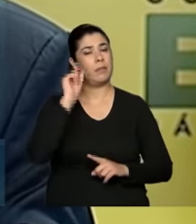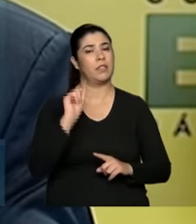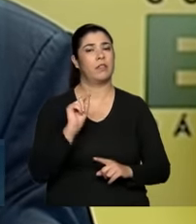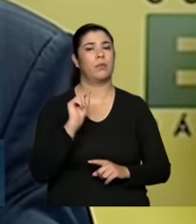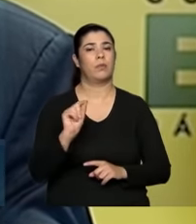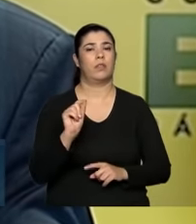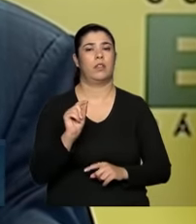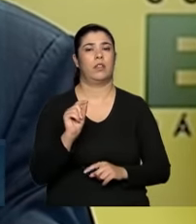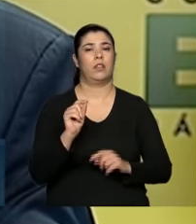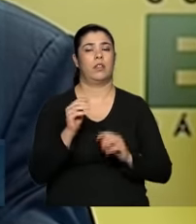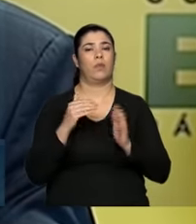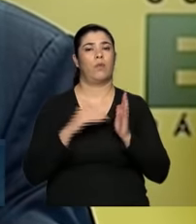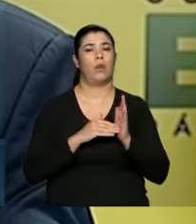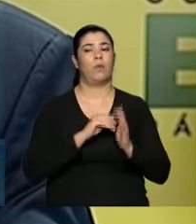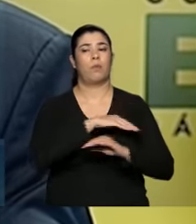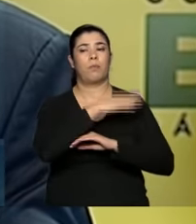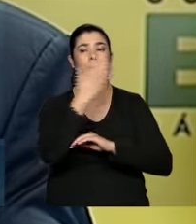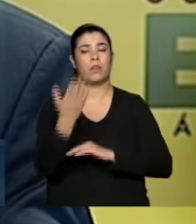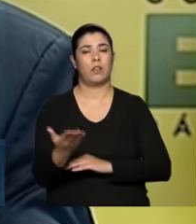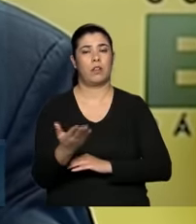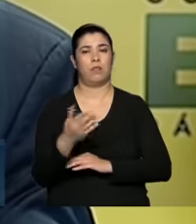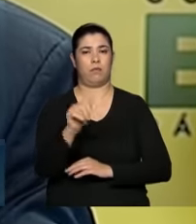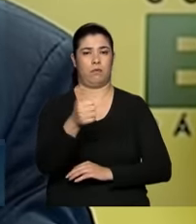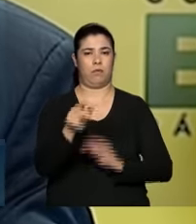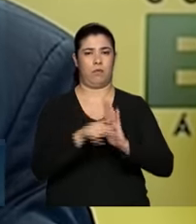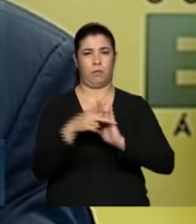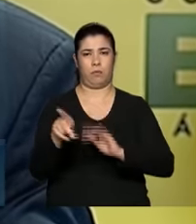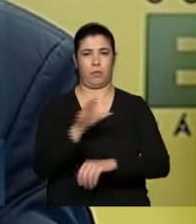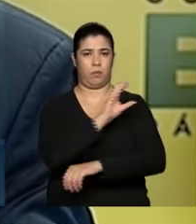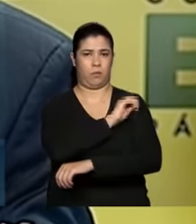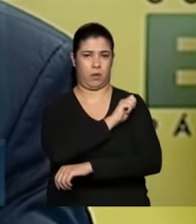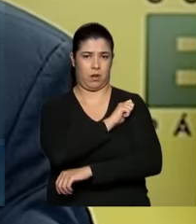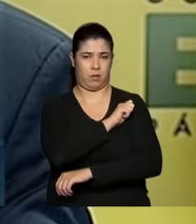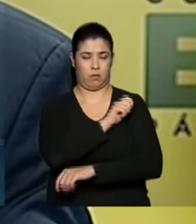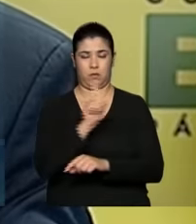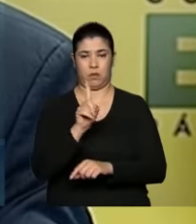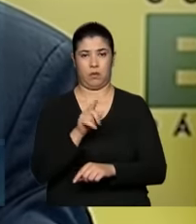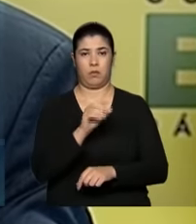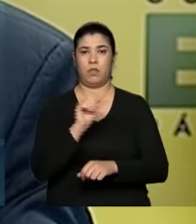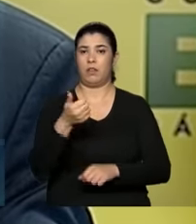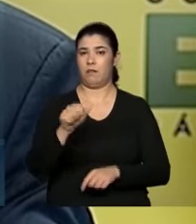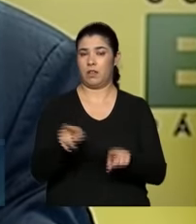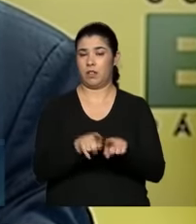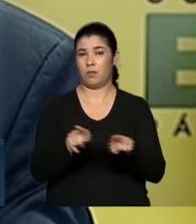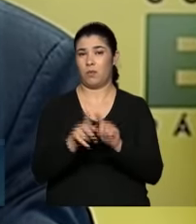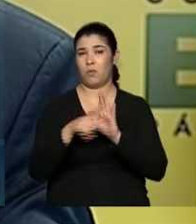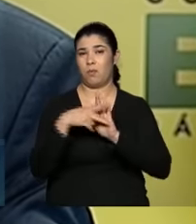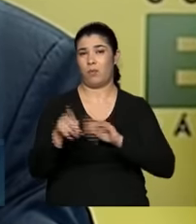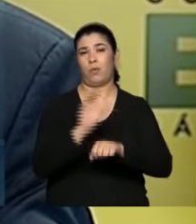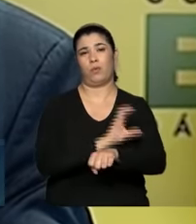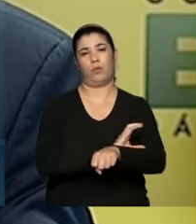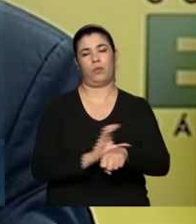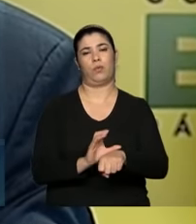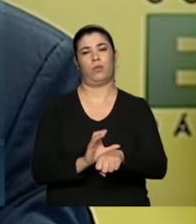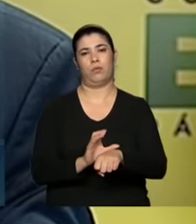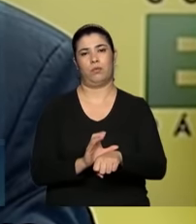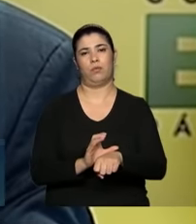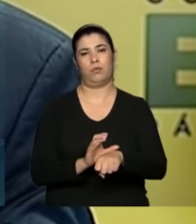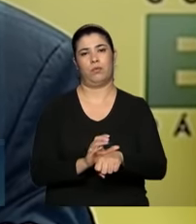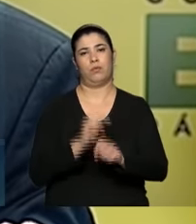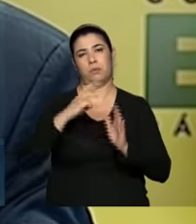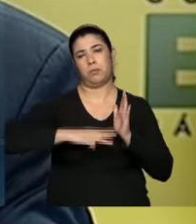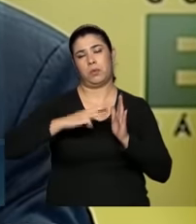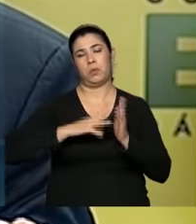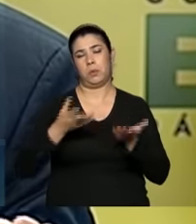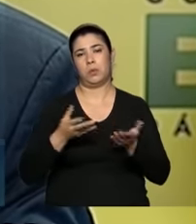avaliar o tempo todo, e não é avaliar só os alunos, é avaliar o curso. Então, é algo